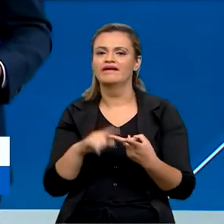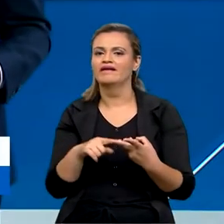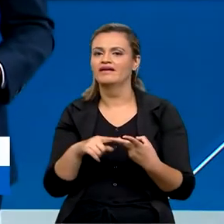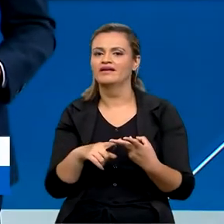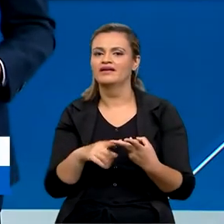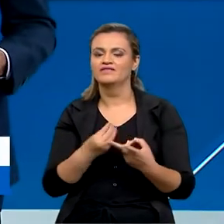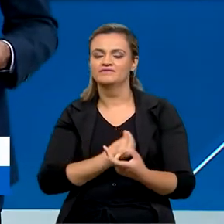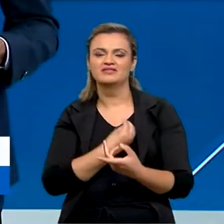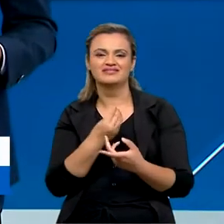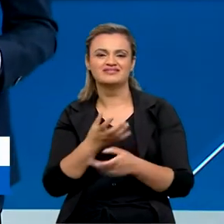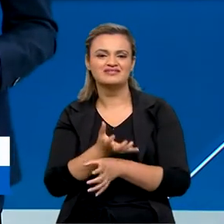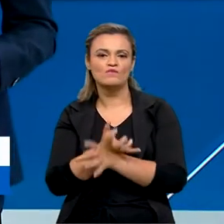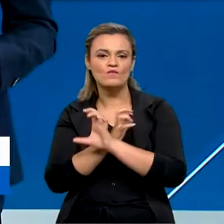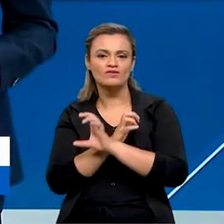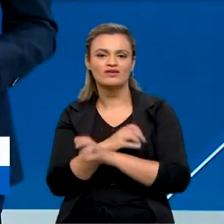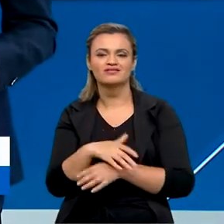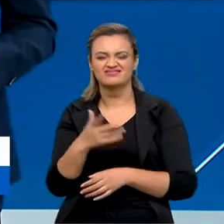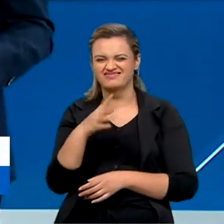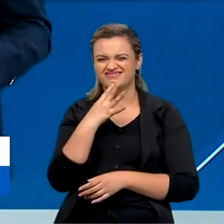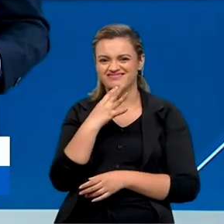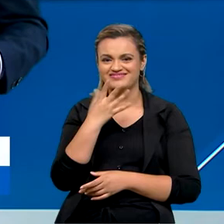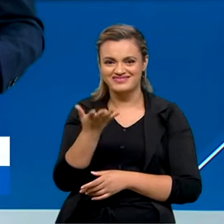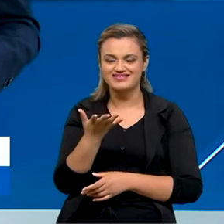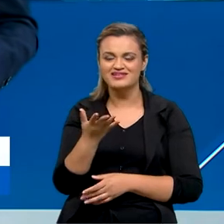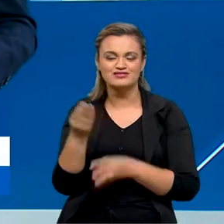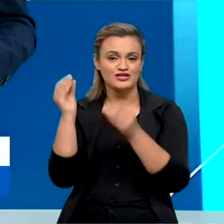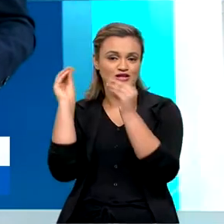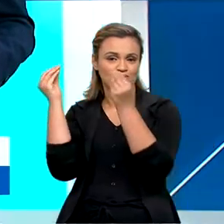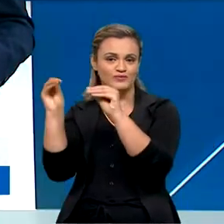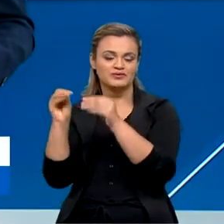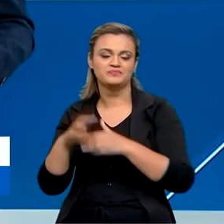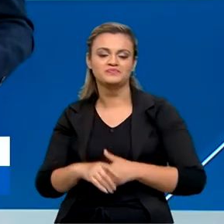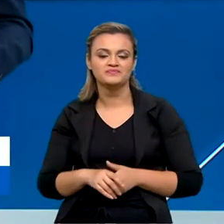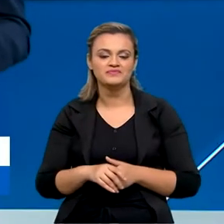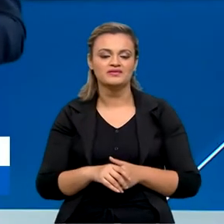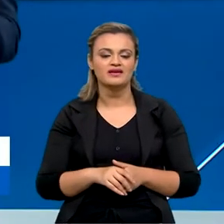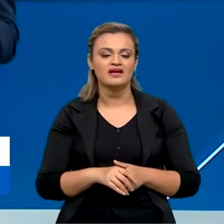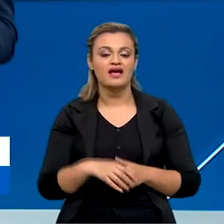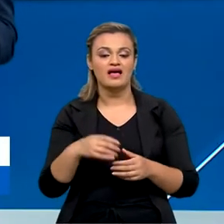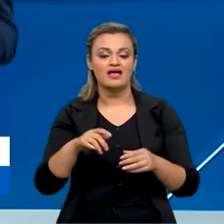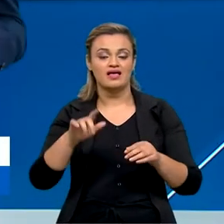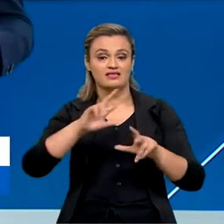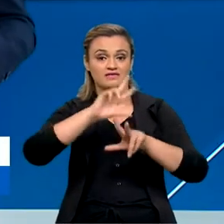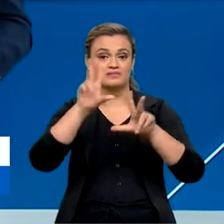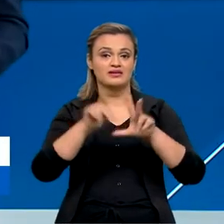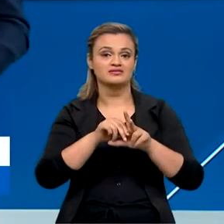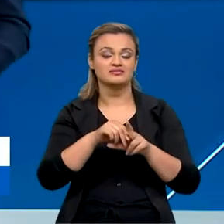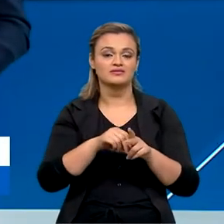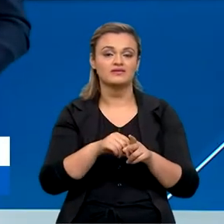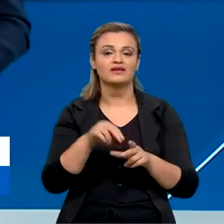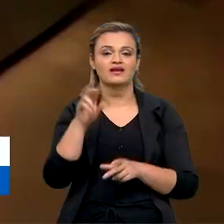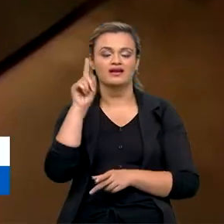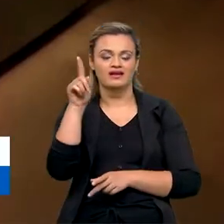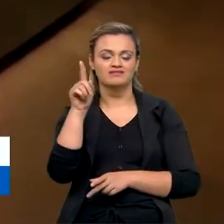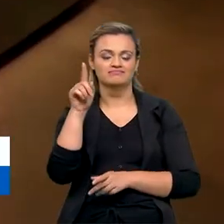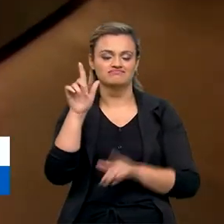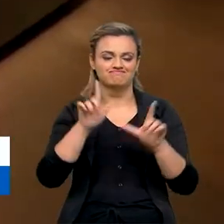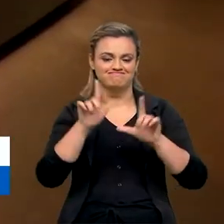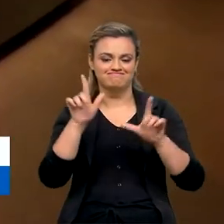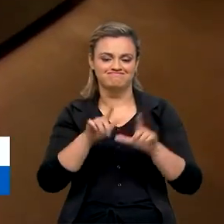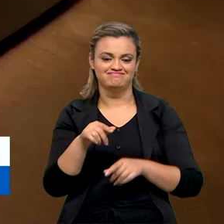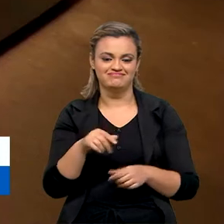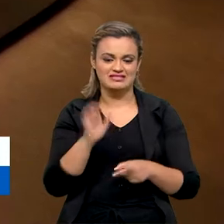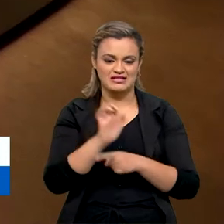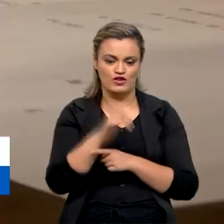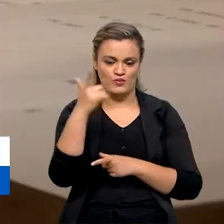e Vidas Secas, de Graciliano Ramos. A reportagem é da afiliada da TV Brasil em Rio Claro, a TV Claré. A